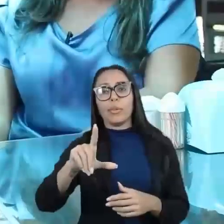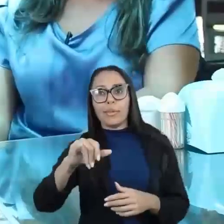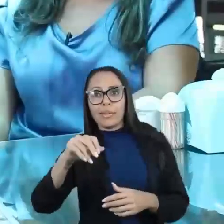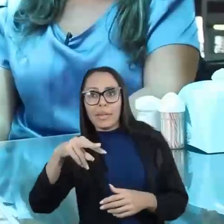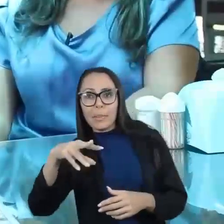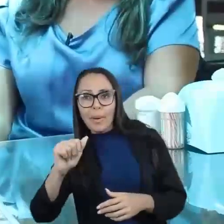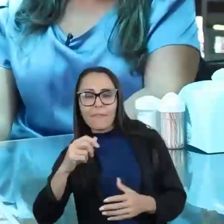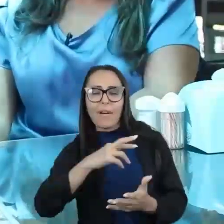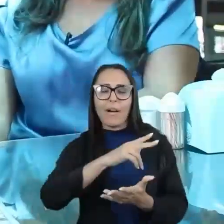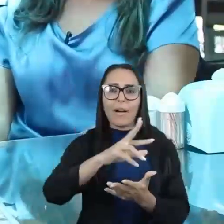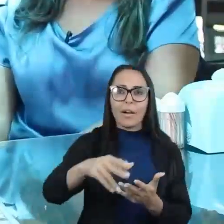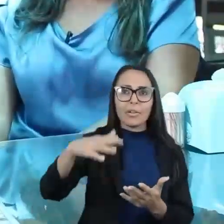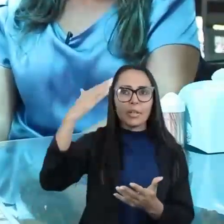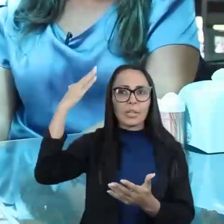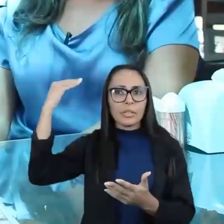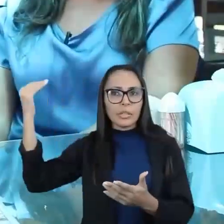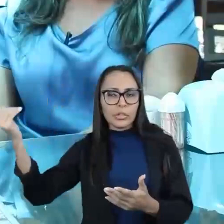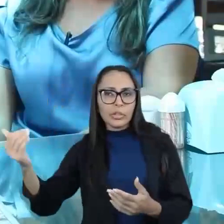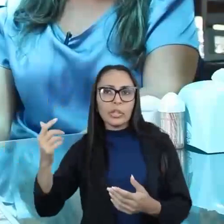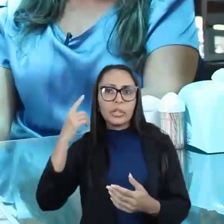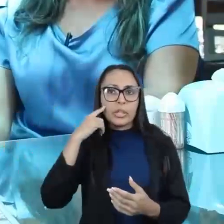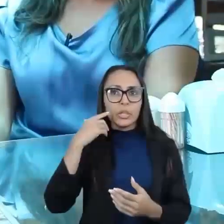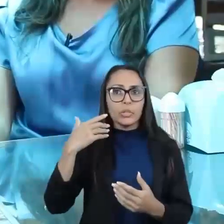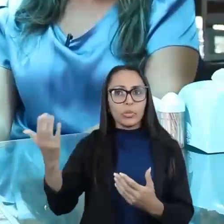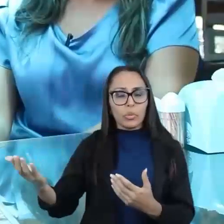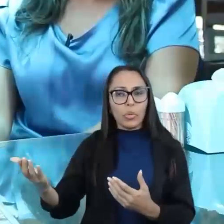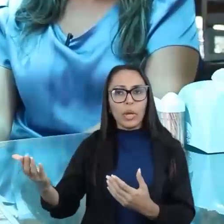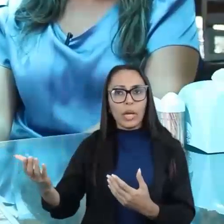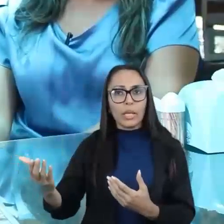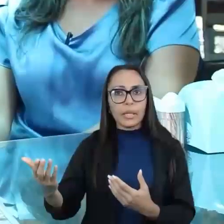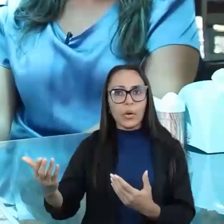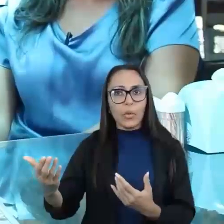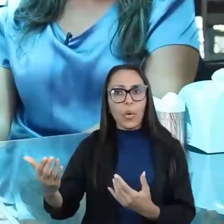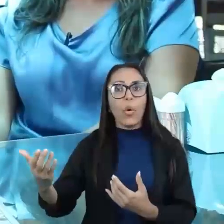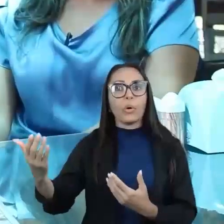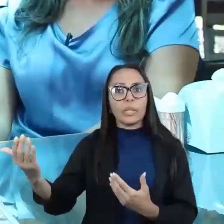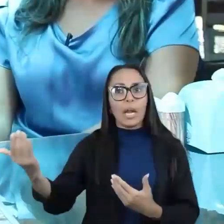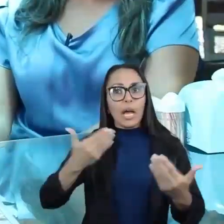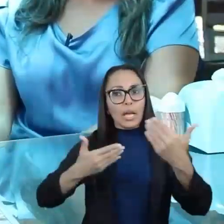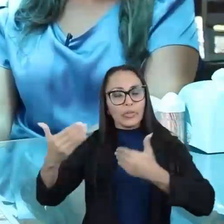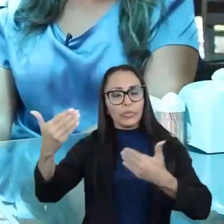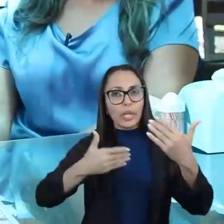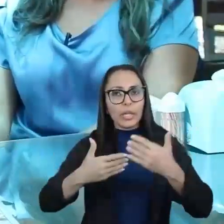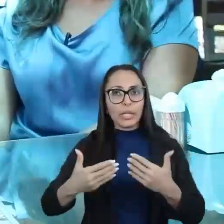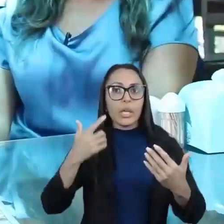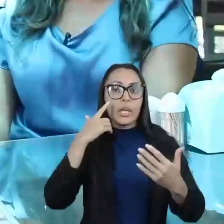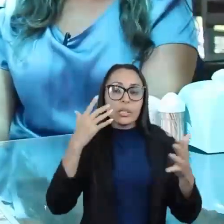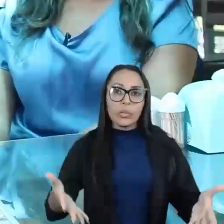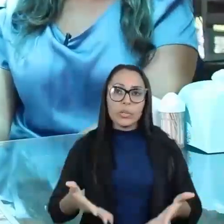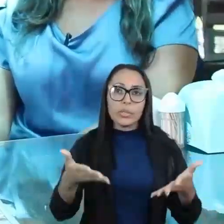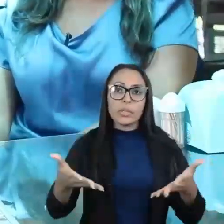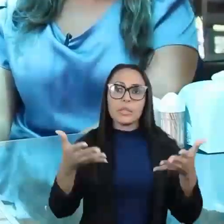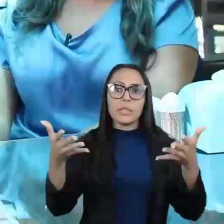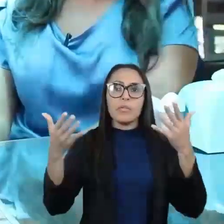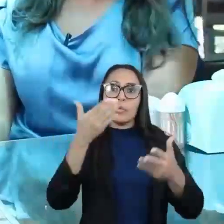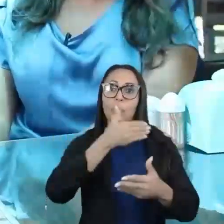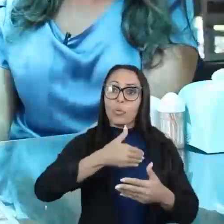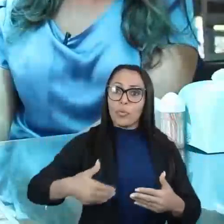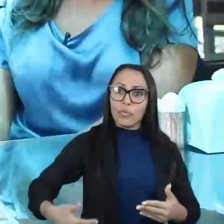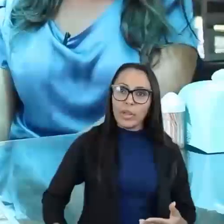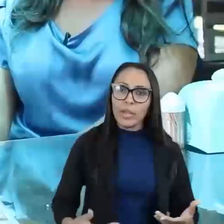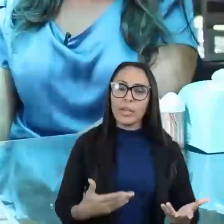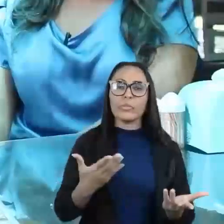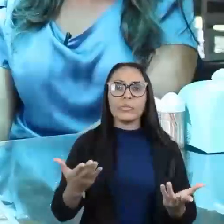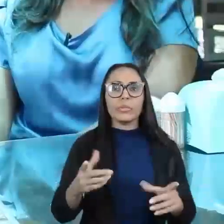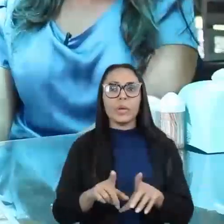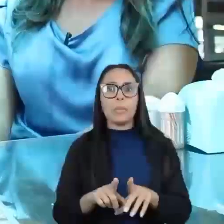traz muito cliente também para cá. E cada vez mais continuar o incentivo do governo para movimentar, isso vai movimentando ainda mais a